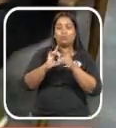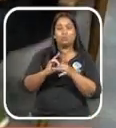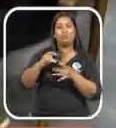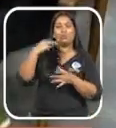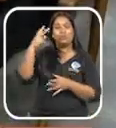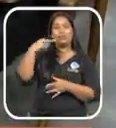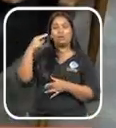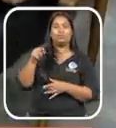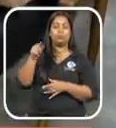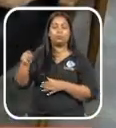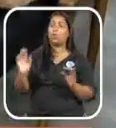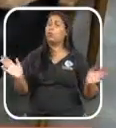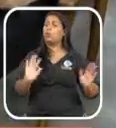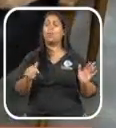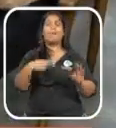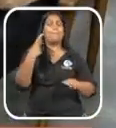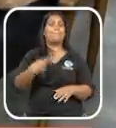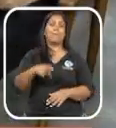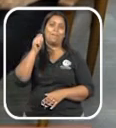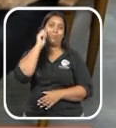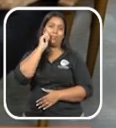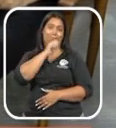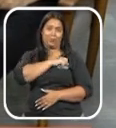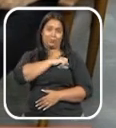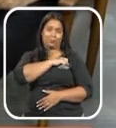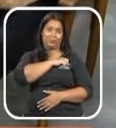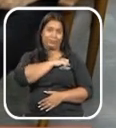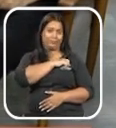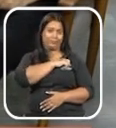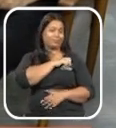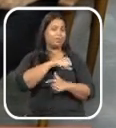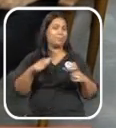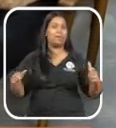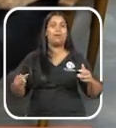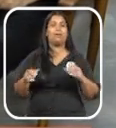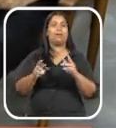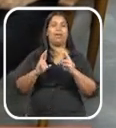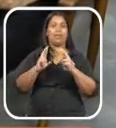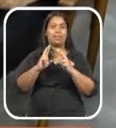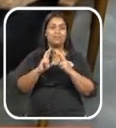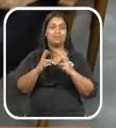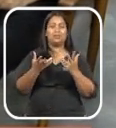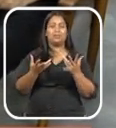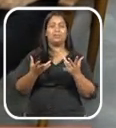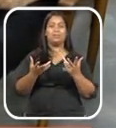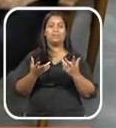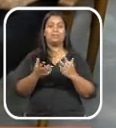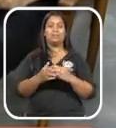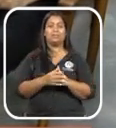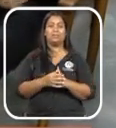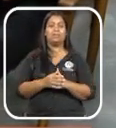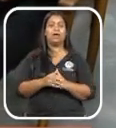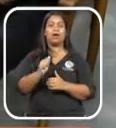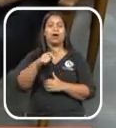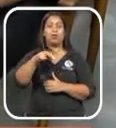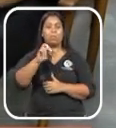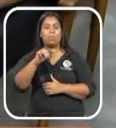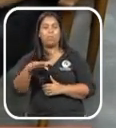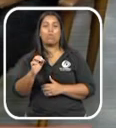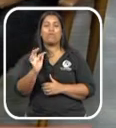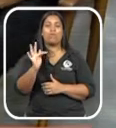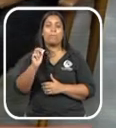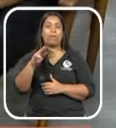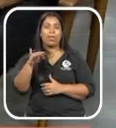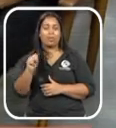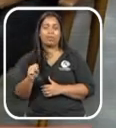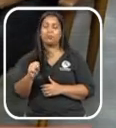isso. É muito maior que isso. Renascer, para falar algumas, né, Arprom, Fubeia, é maior do que isso. E também para o pessoal de